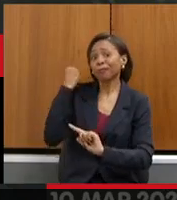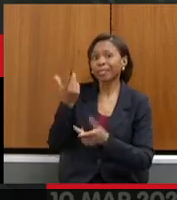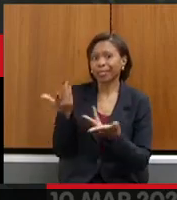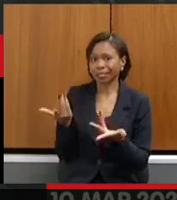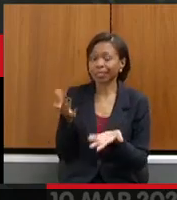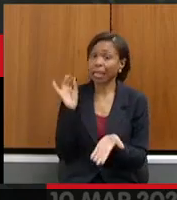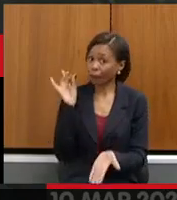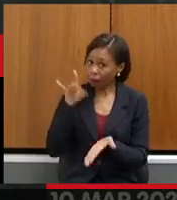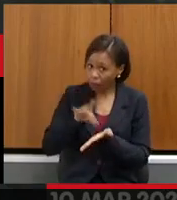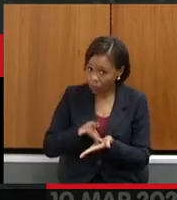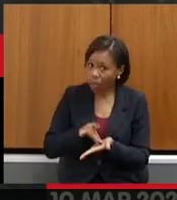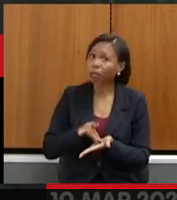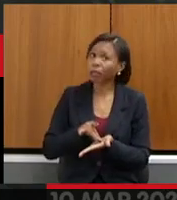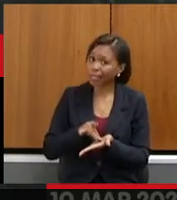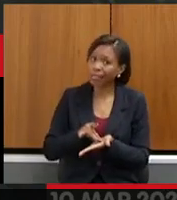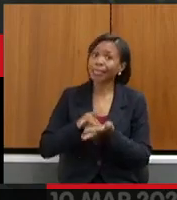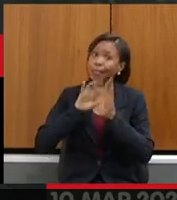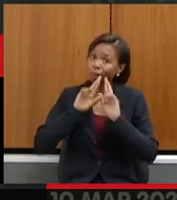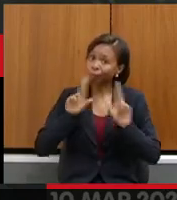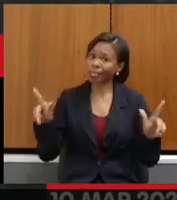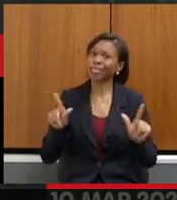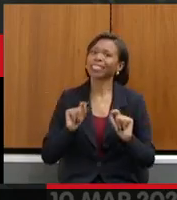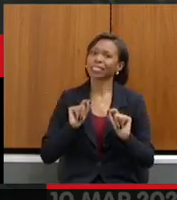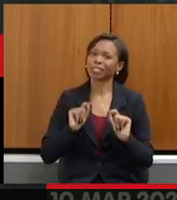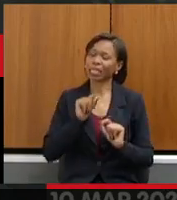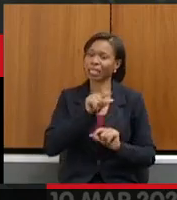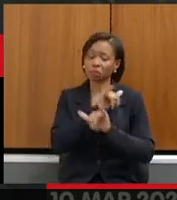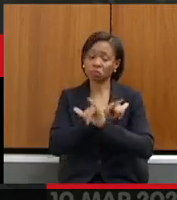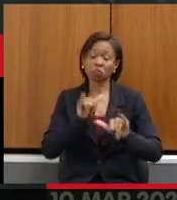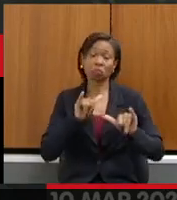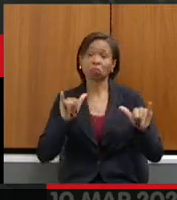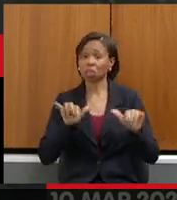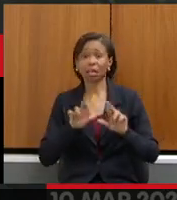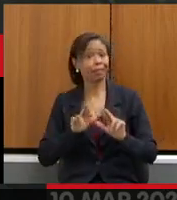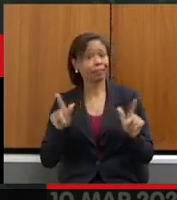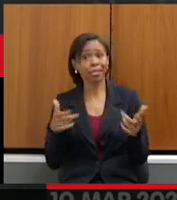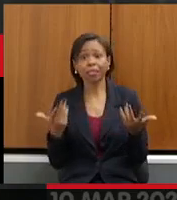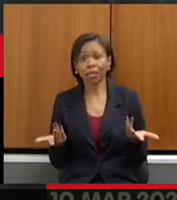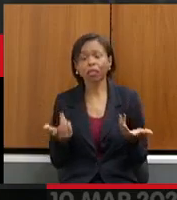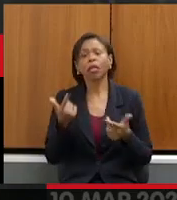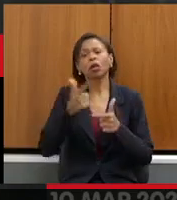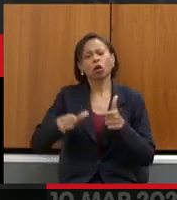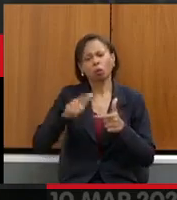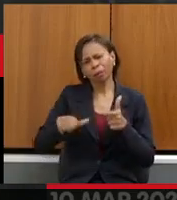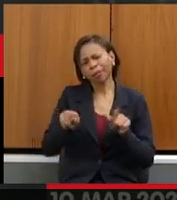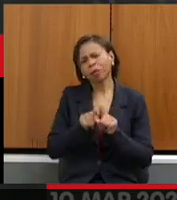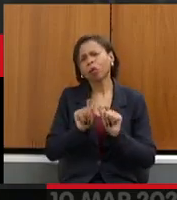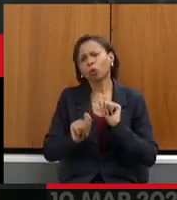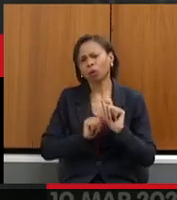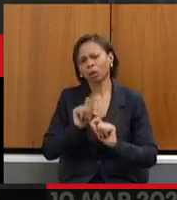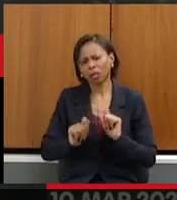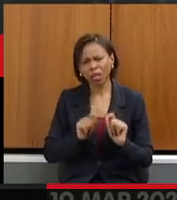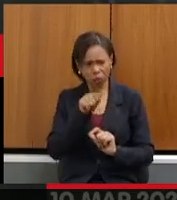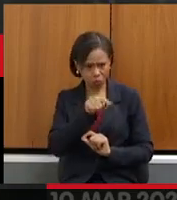a realidade ela tá extremamente distante do que tem sido anunciado e o nosso problema para finalizar é que quando vocês vão